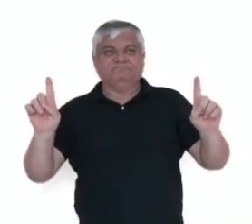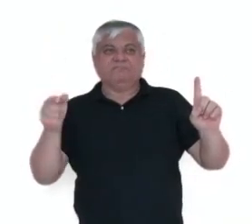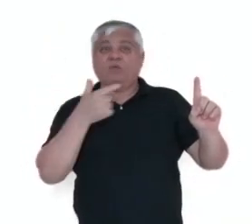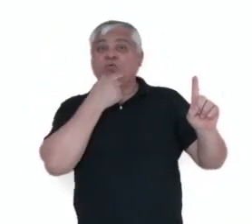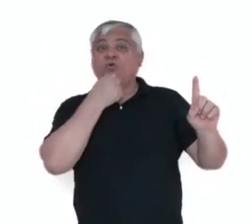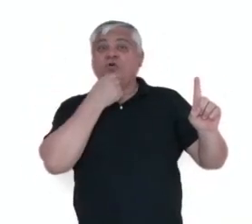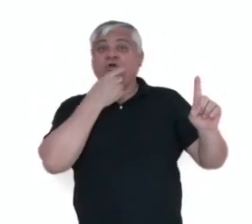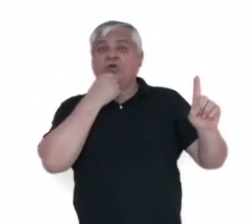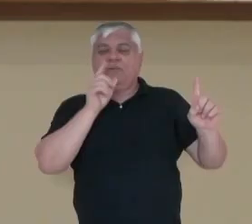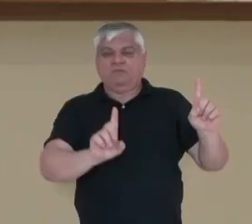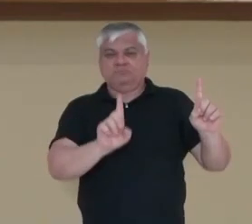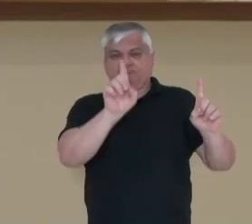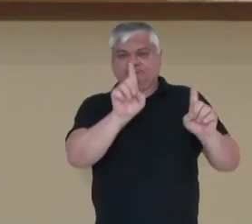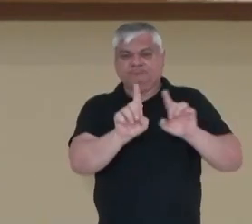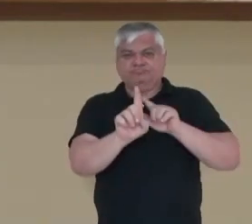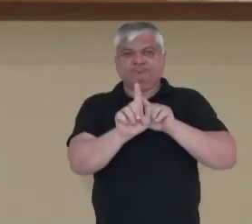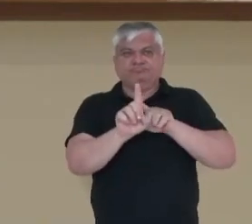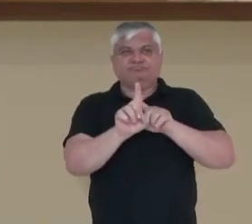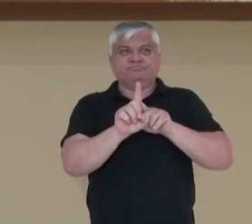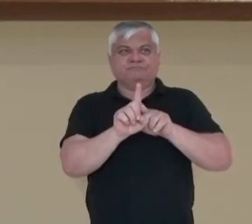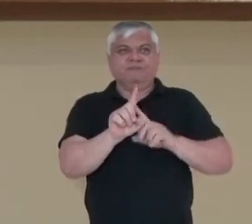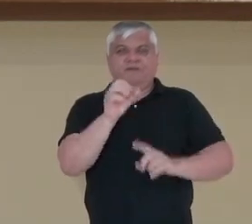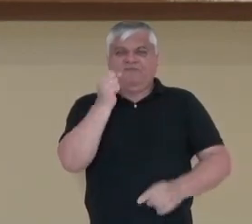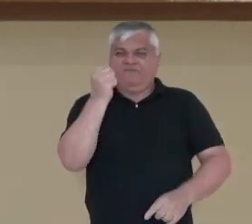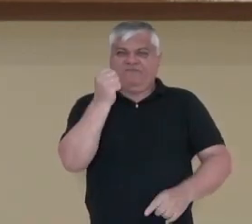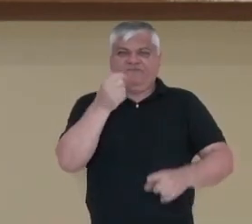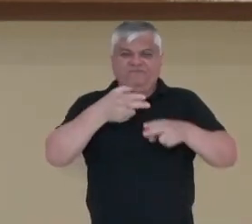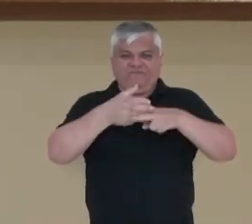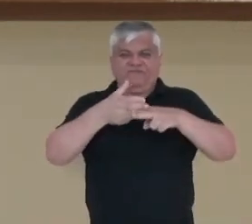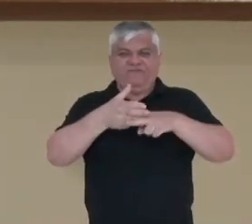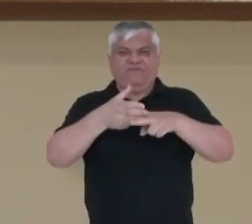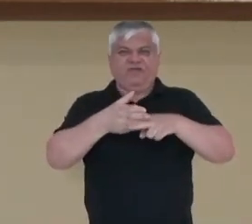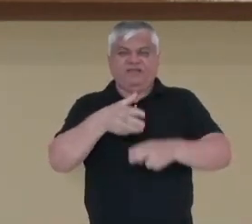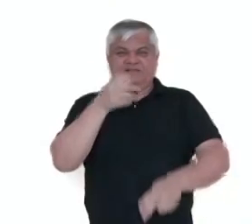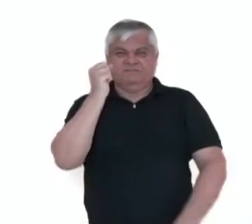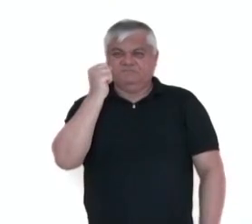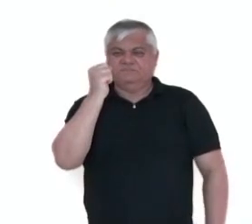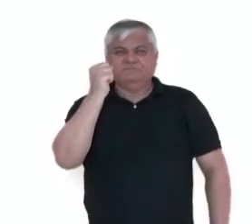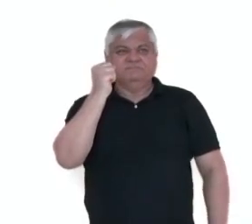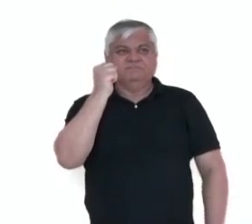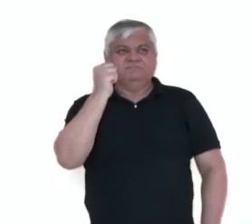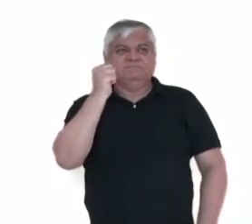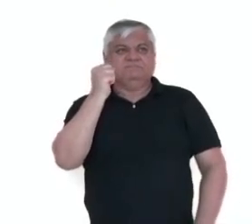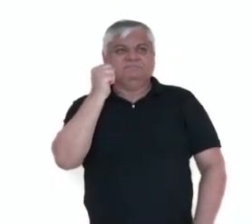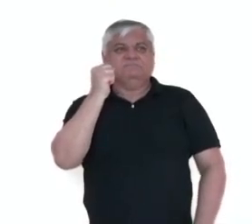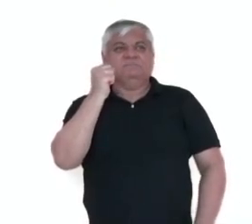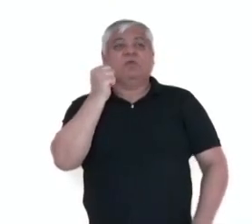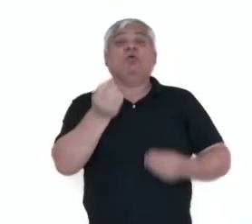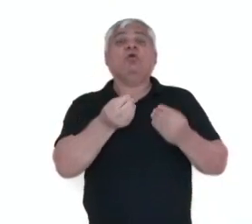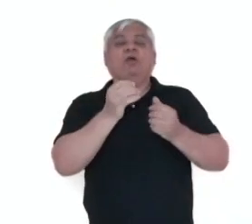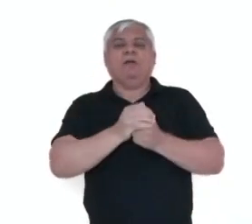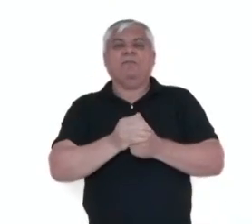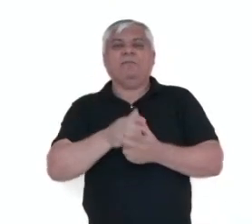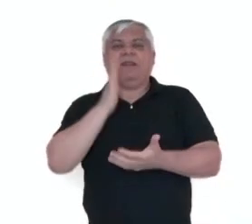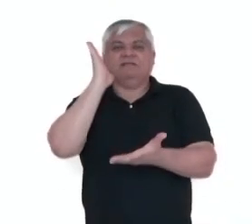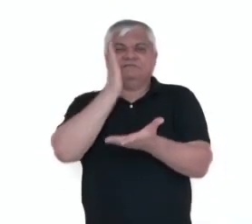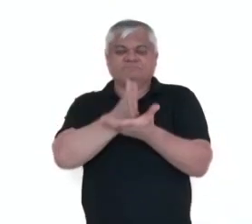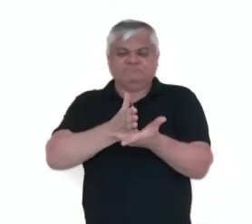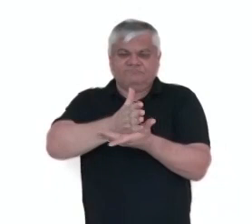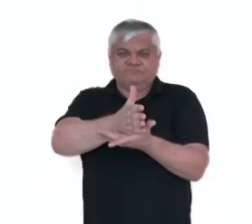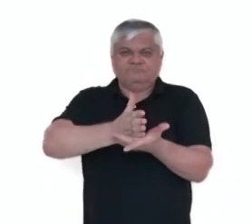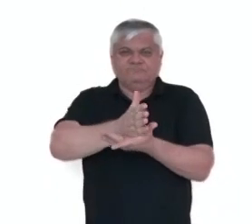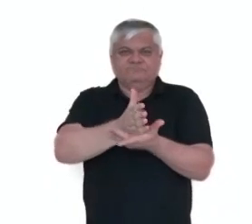é esse que está ao centro com uma faca na mão, como se ele estivesse ali repartindo